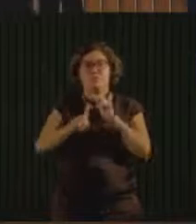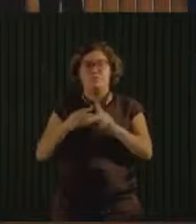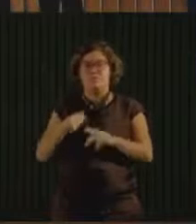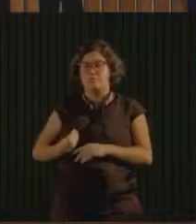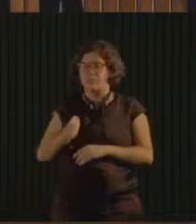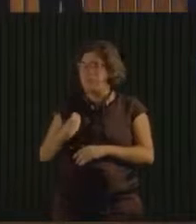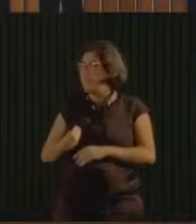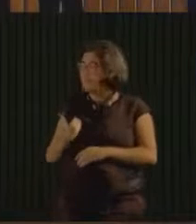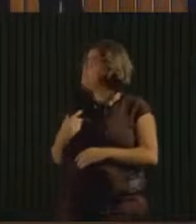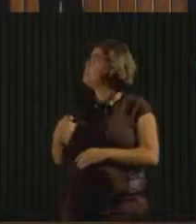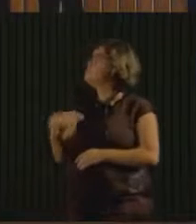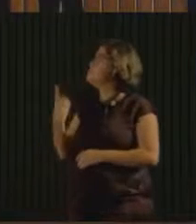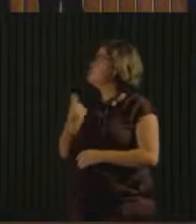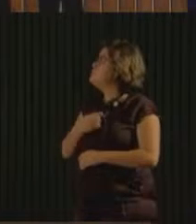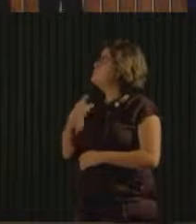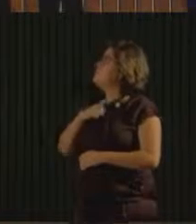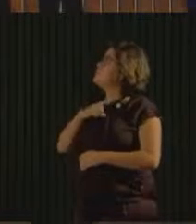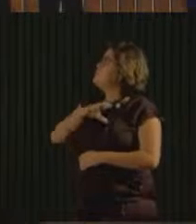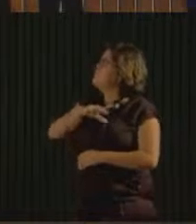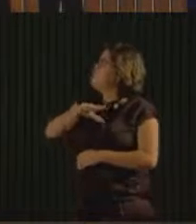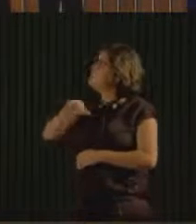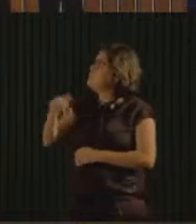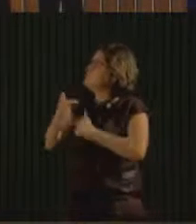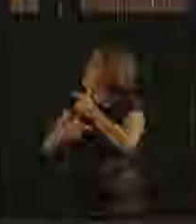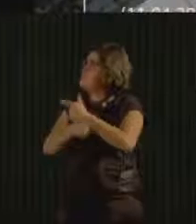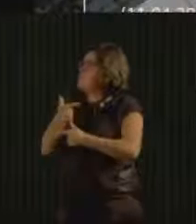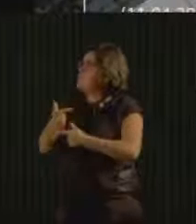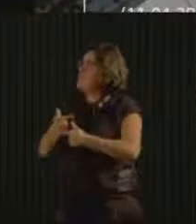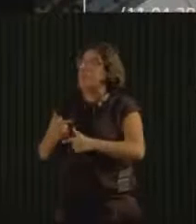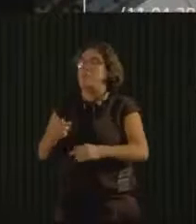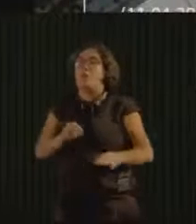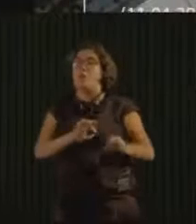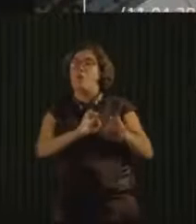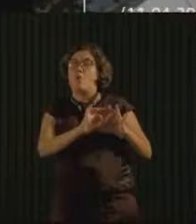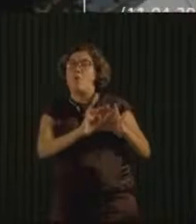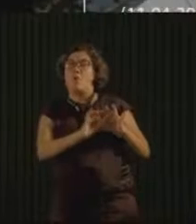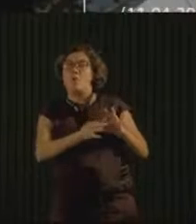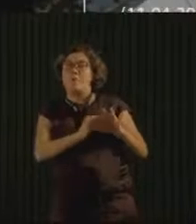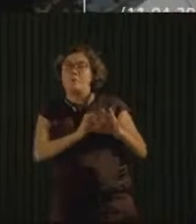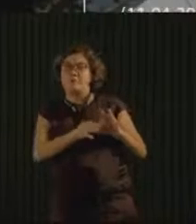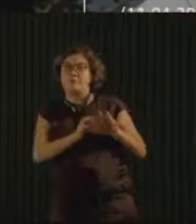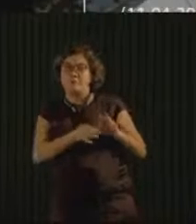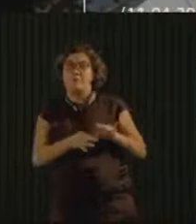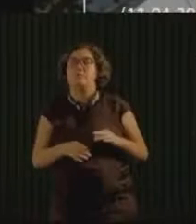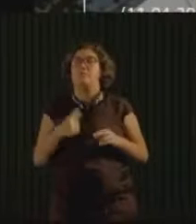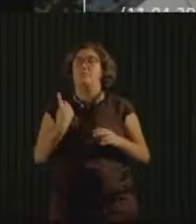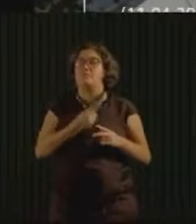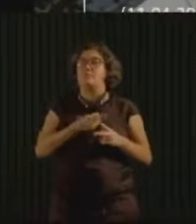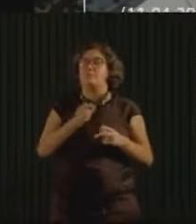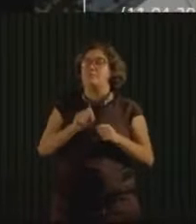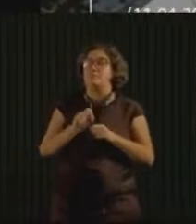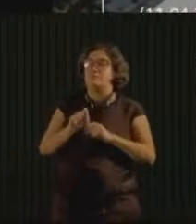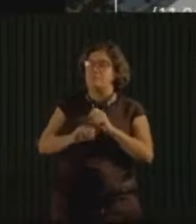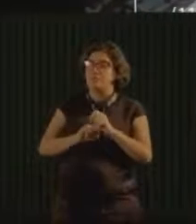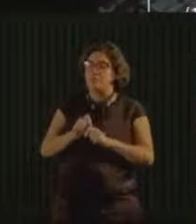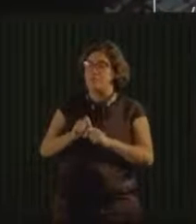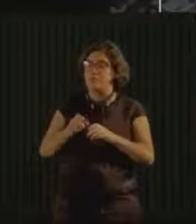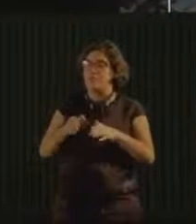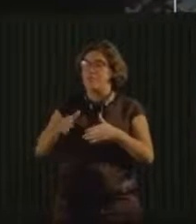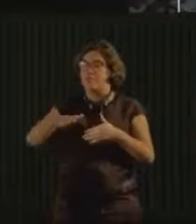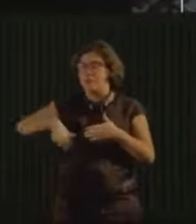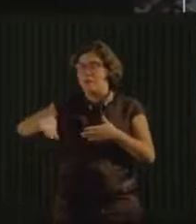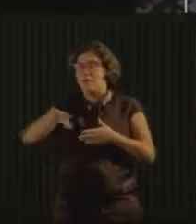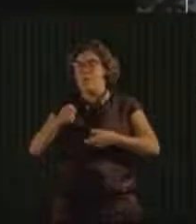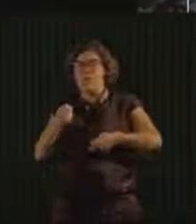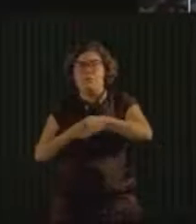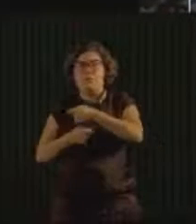Então, nós fizemos várias ações, oficinas de imersão, fizemos ações com os estabelecimentos